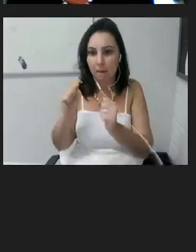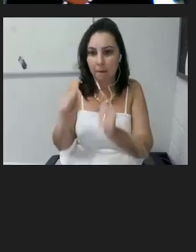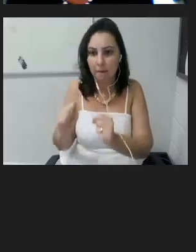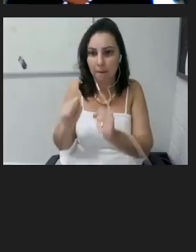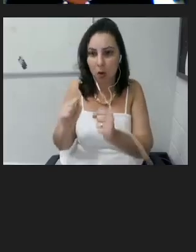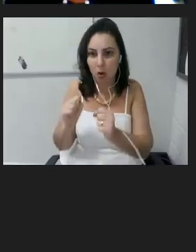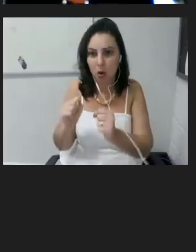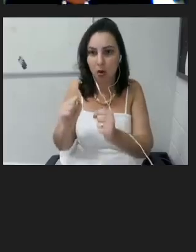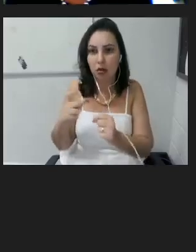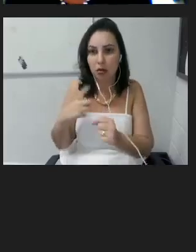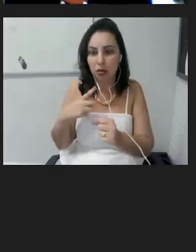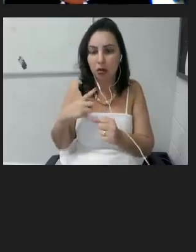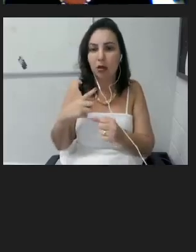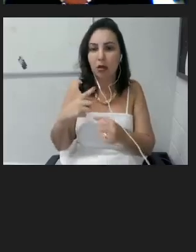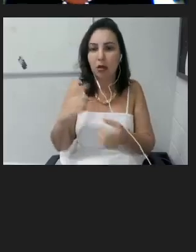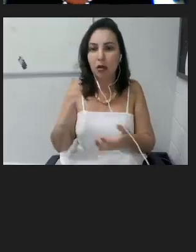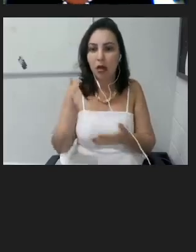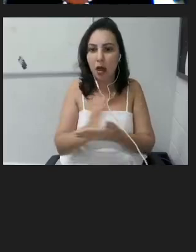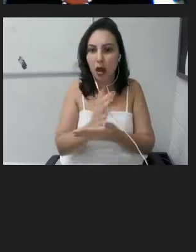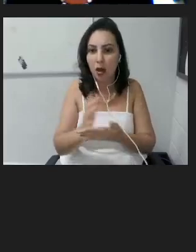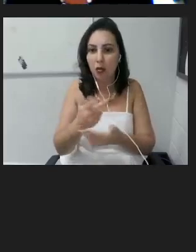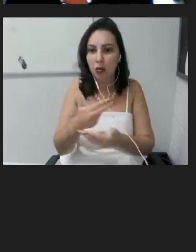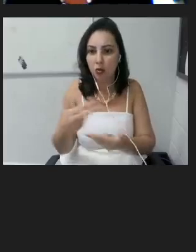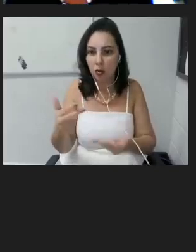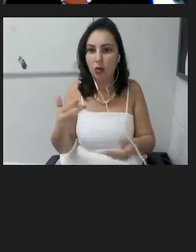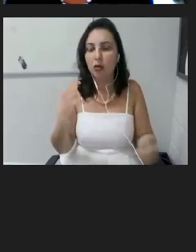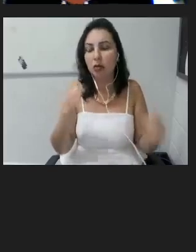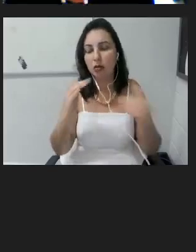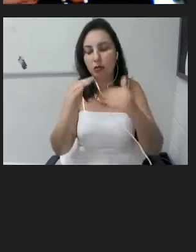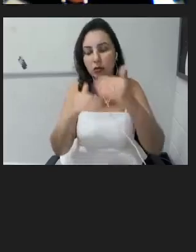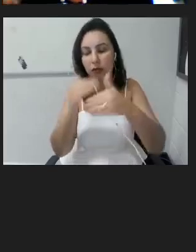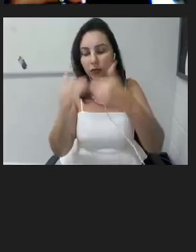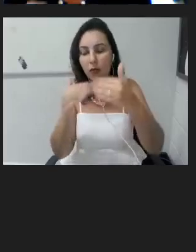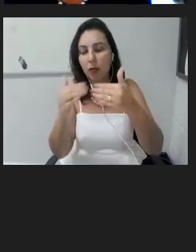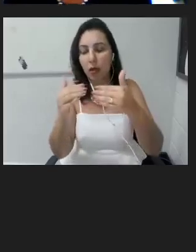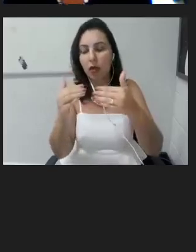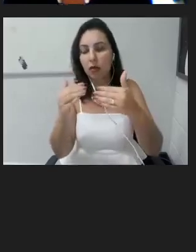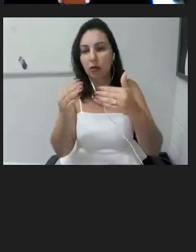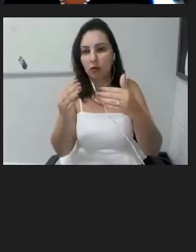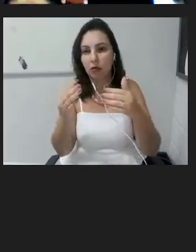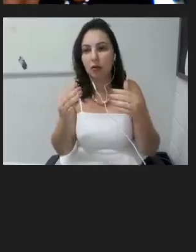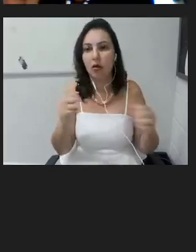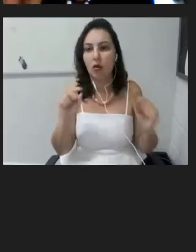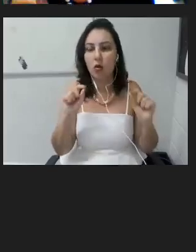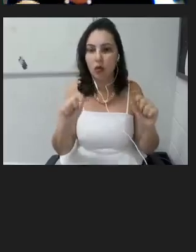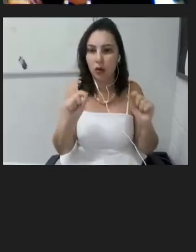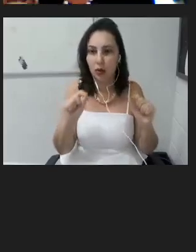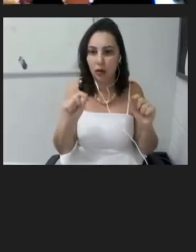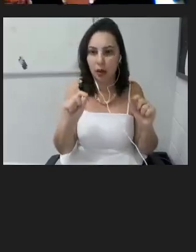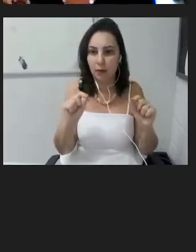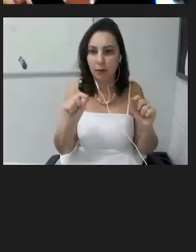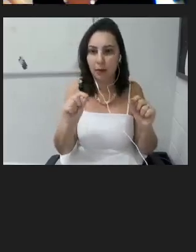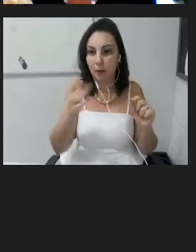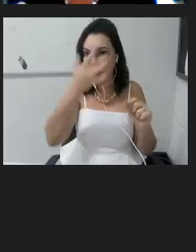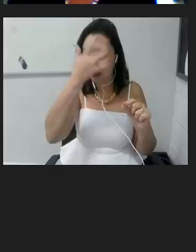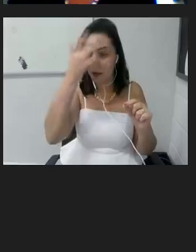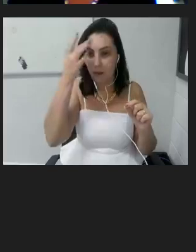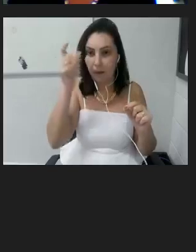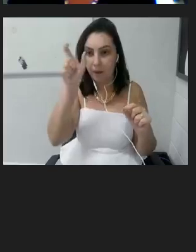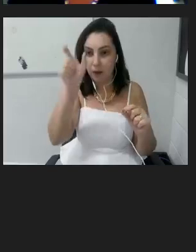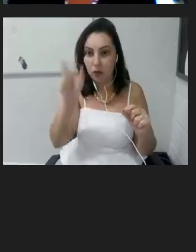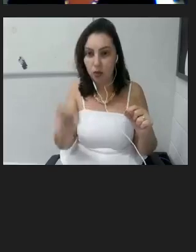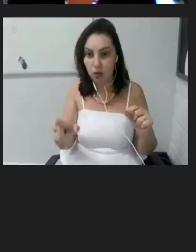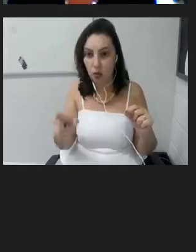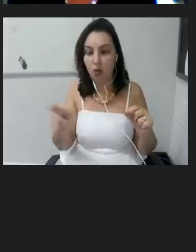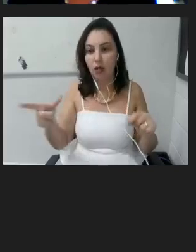saúde mental em seu processo de desenvolvimento. Em outras palavras, uma pessoa que tem um